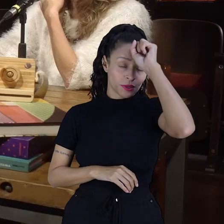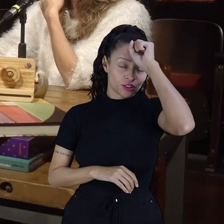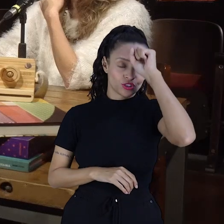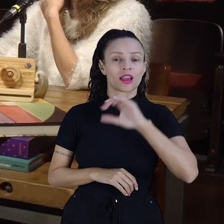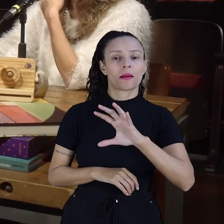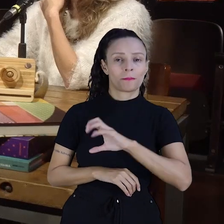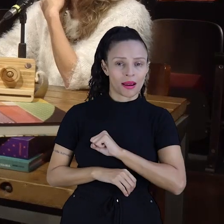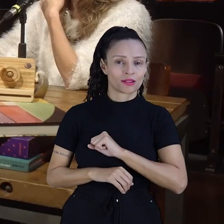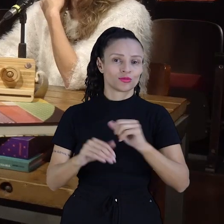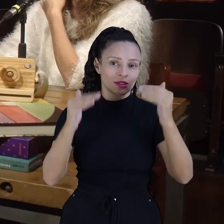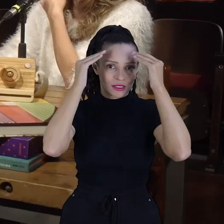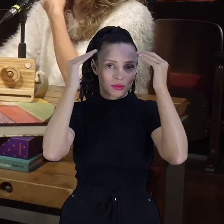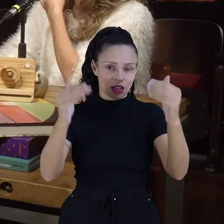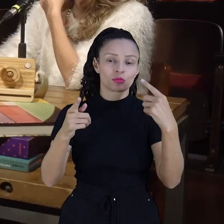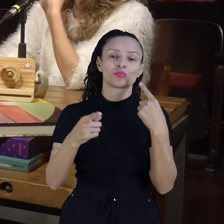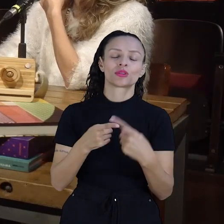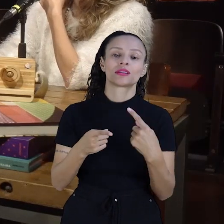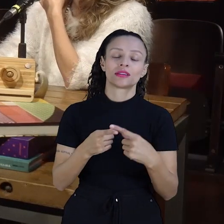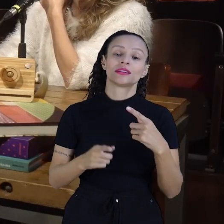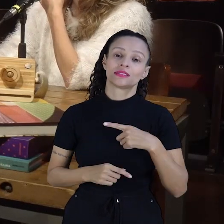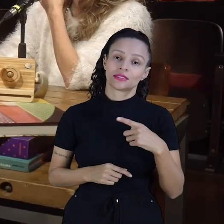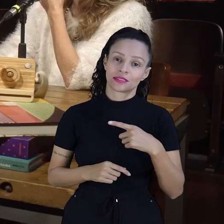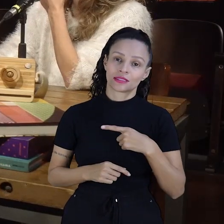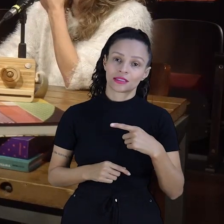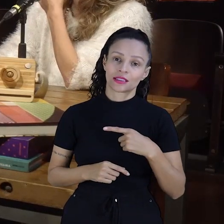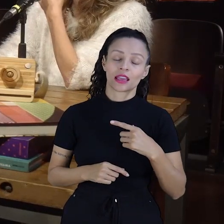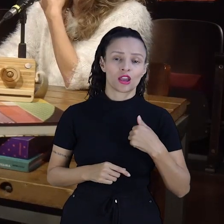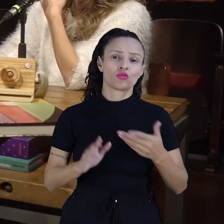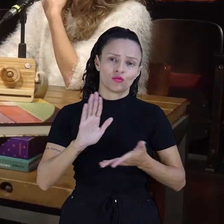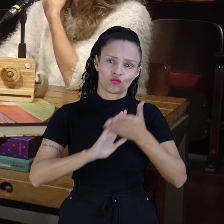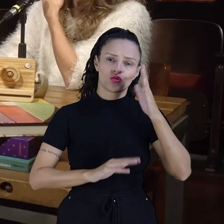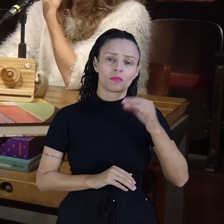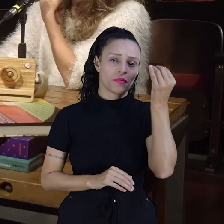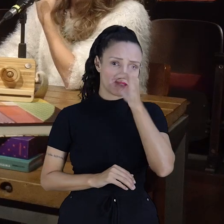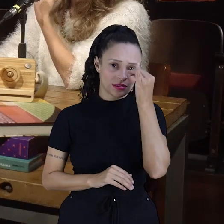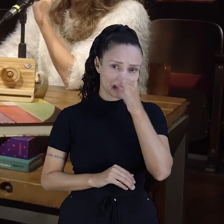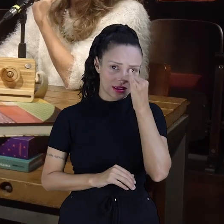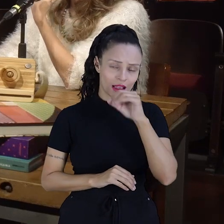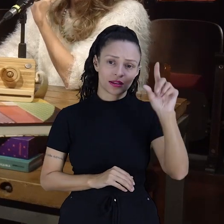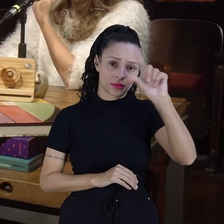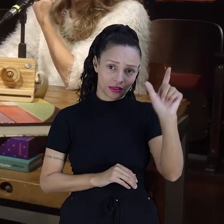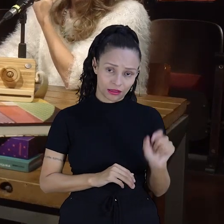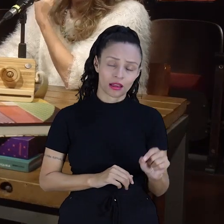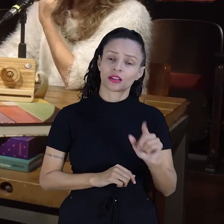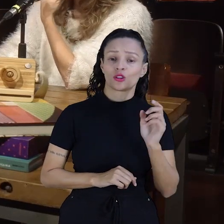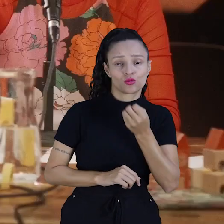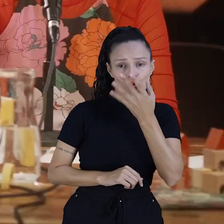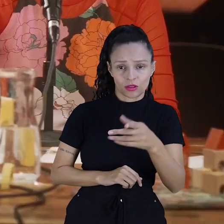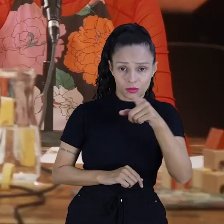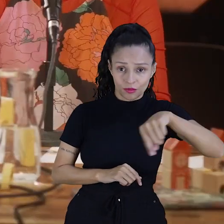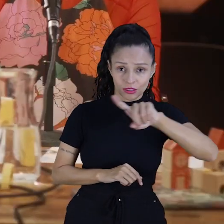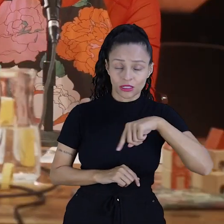a amá-lo e respeitá-lo, porque existe uma passagem minha pela Itália, né? Que eu acho que acabei não contando para